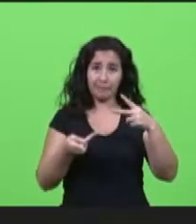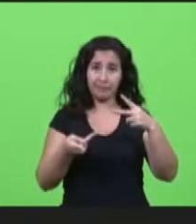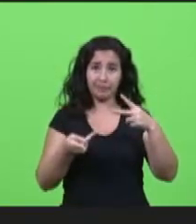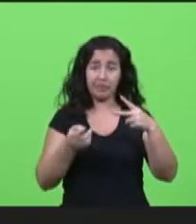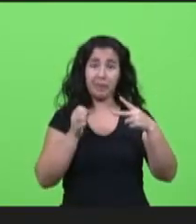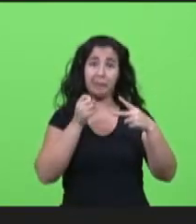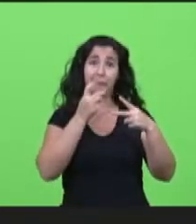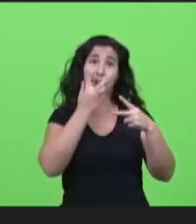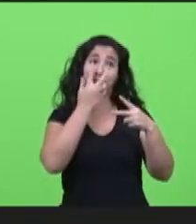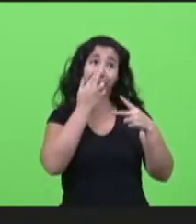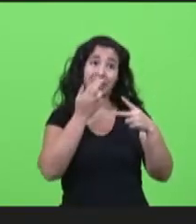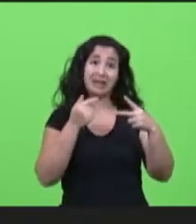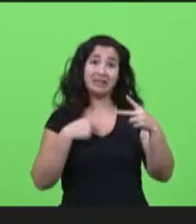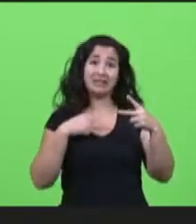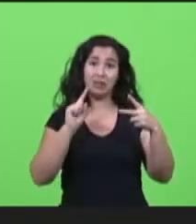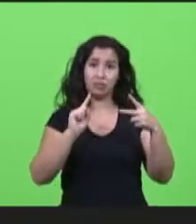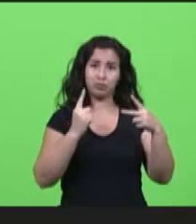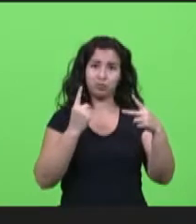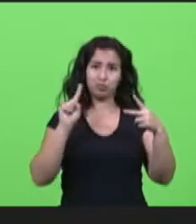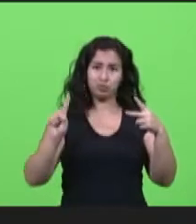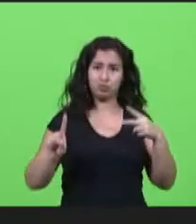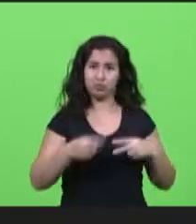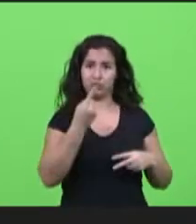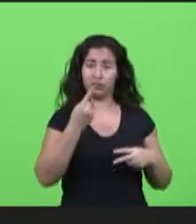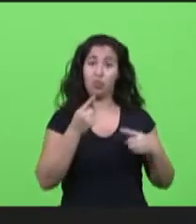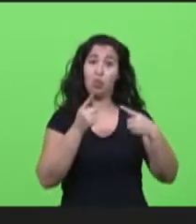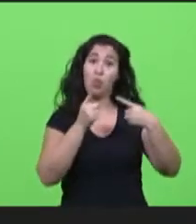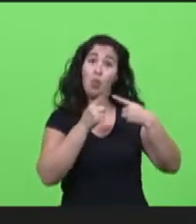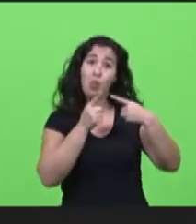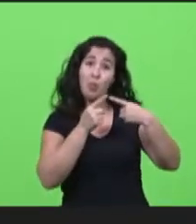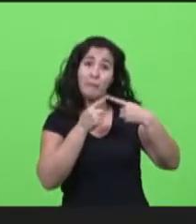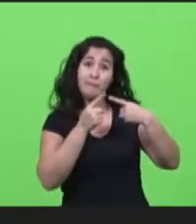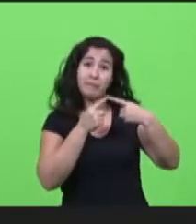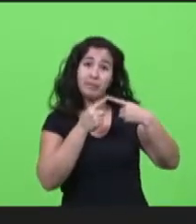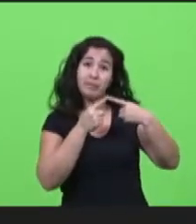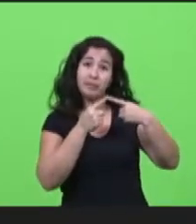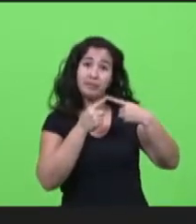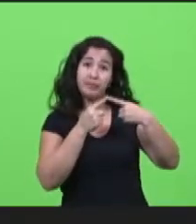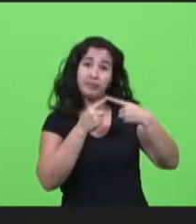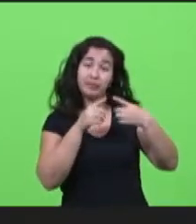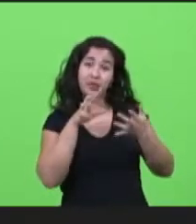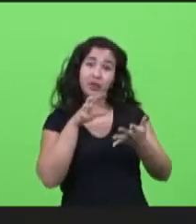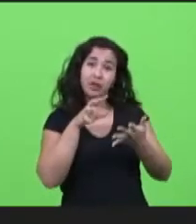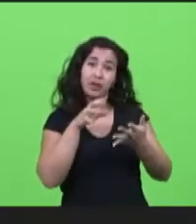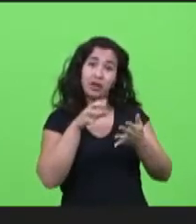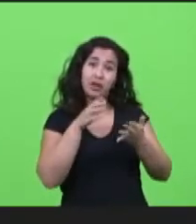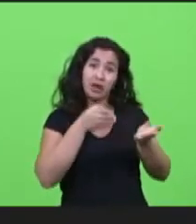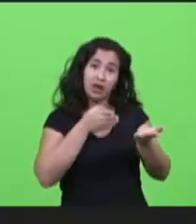parecer contraditória, né? Uma é que autoriza também